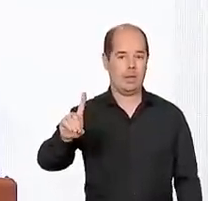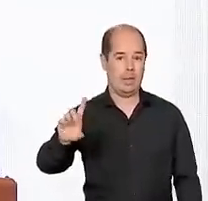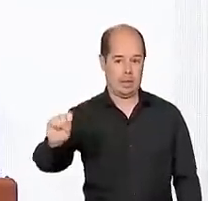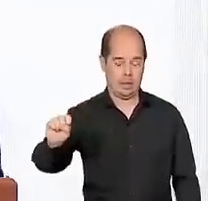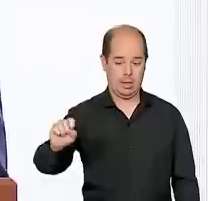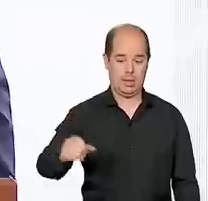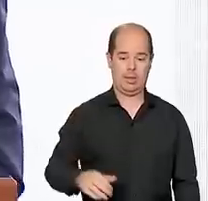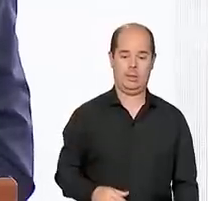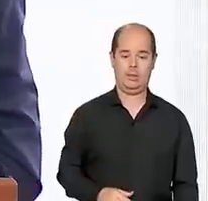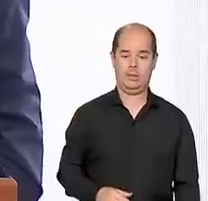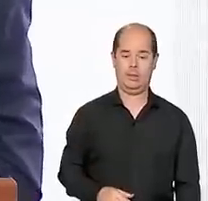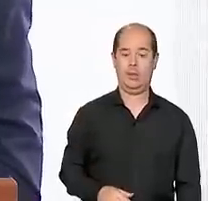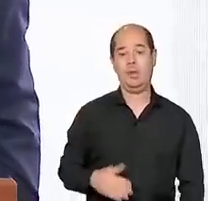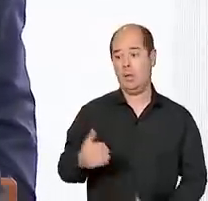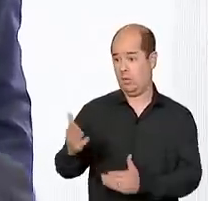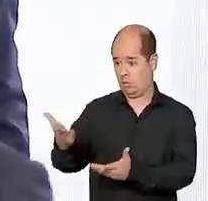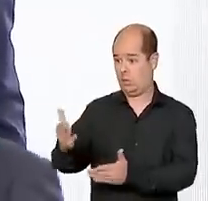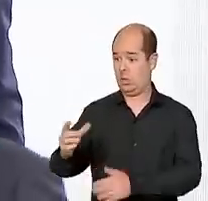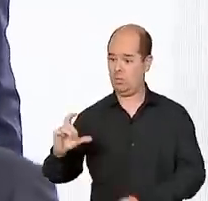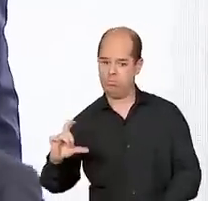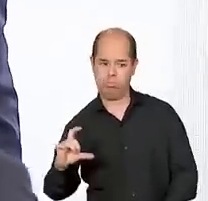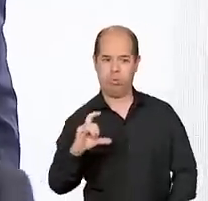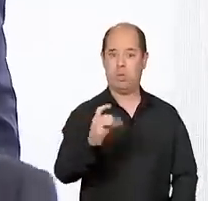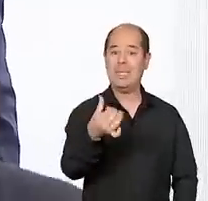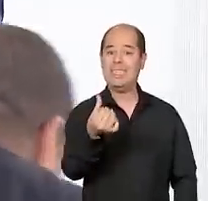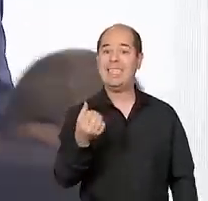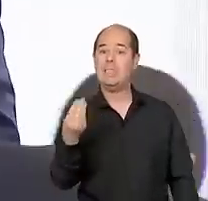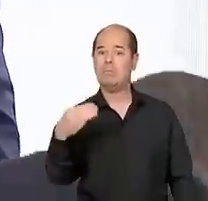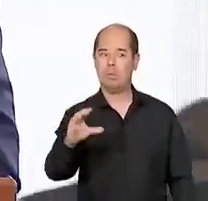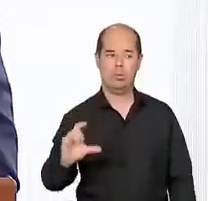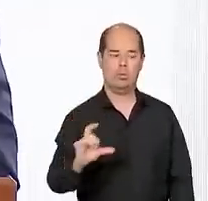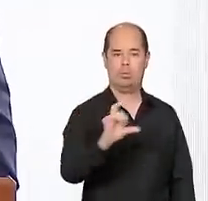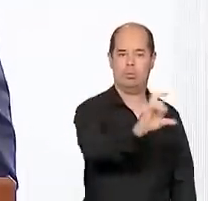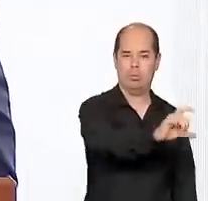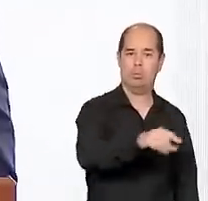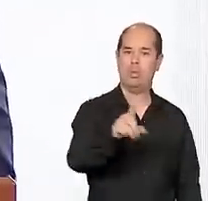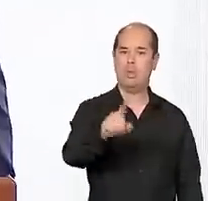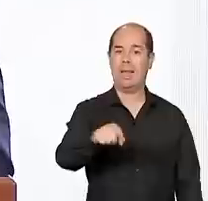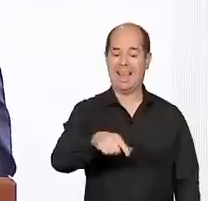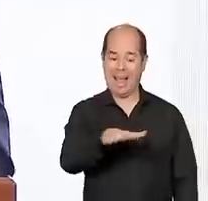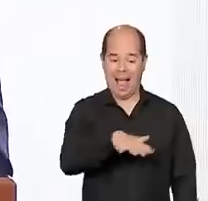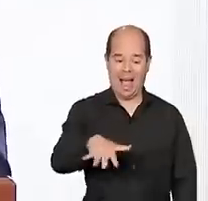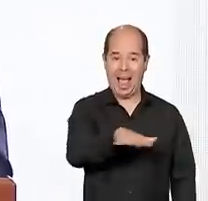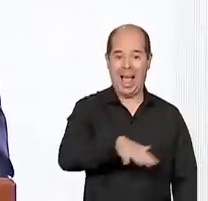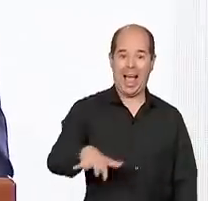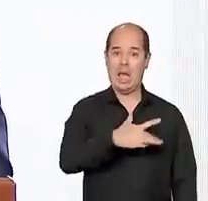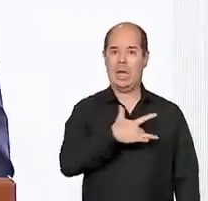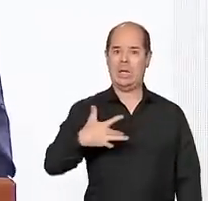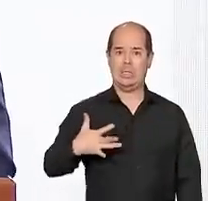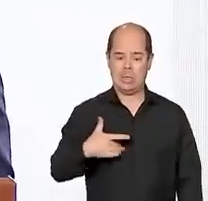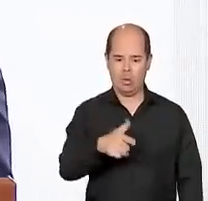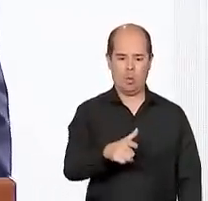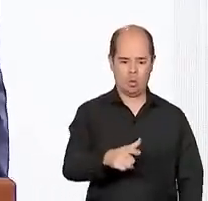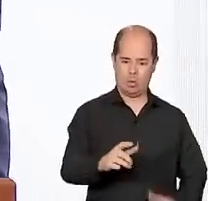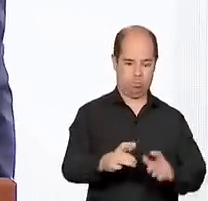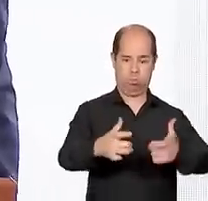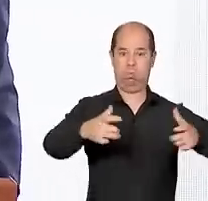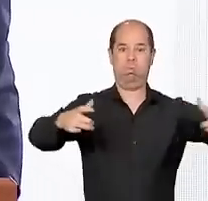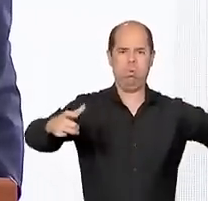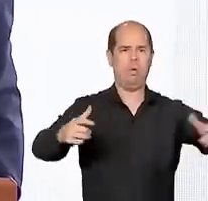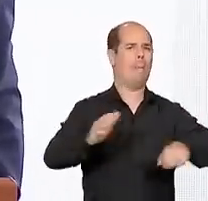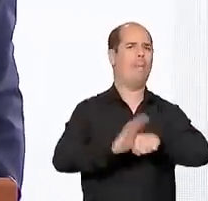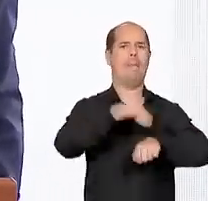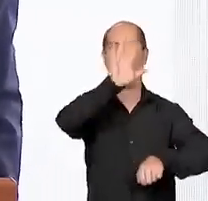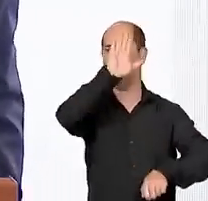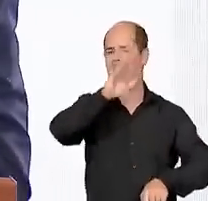Complexo Industrial da Saúde. Esse é o setor que mais vai crescer no mundo. É junto com TI, é a indústria